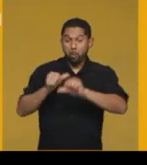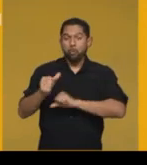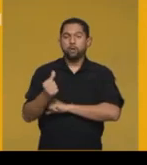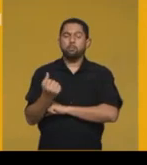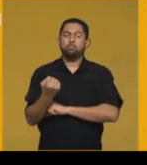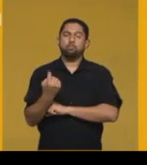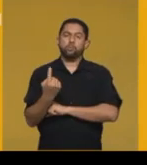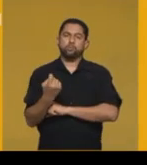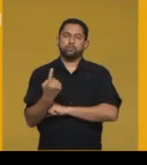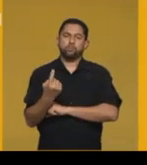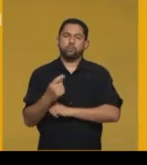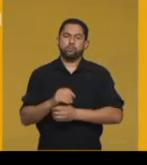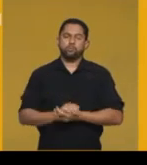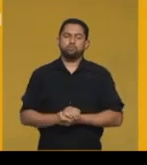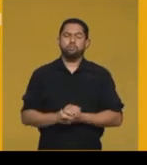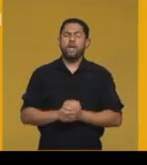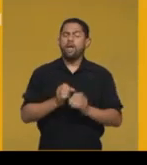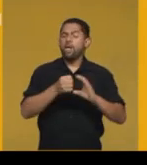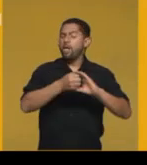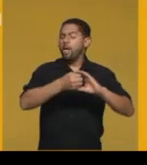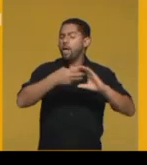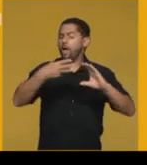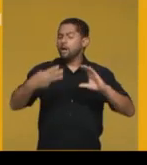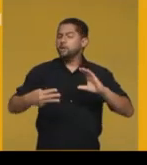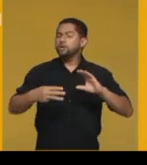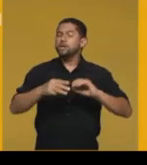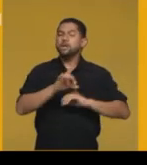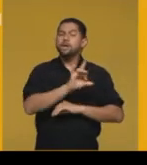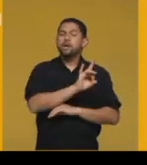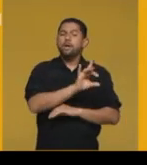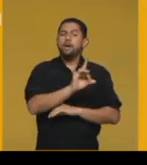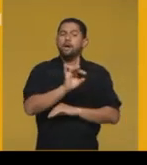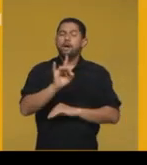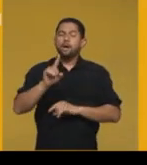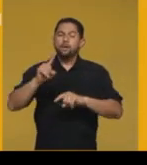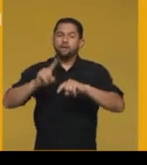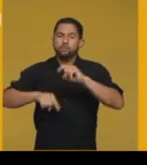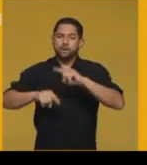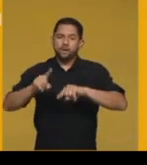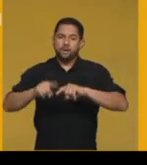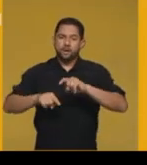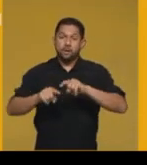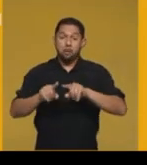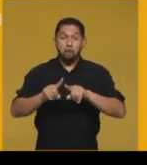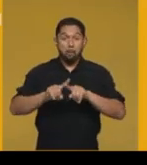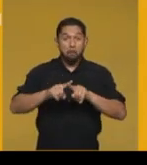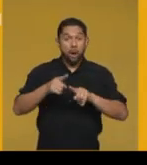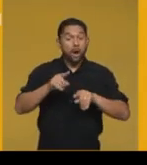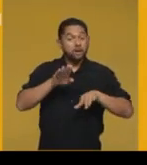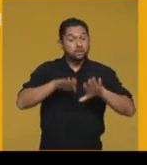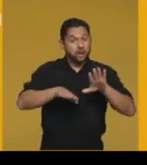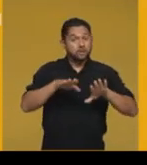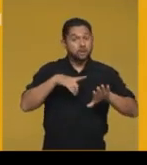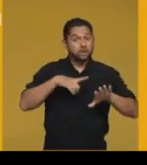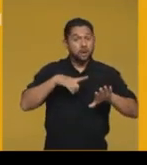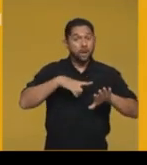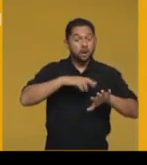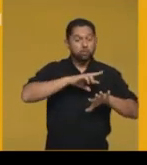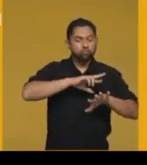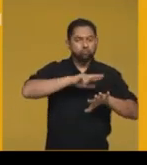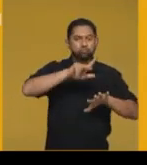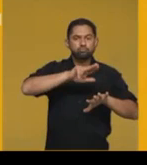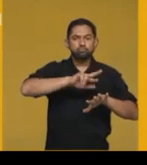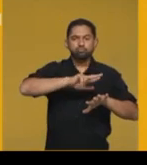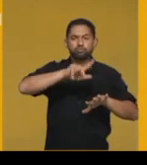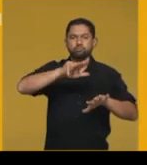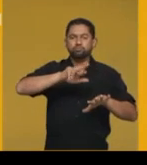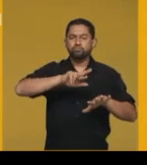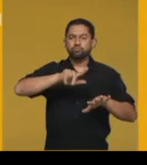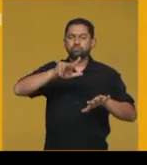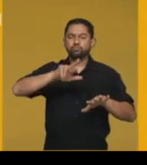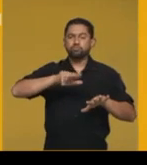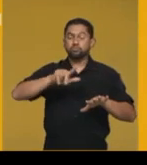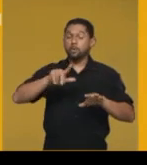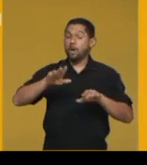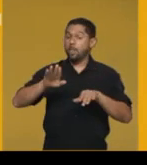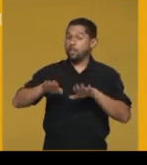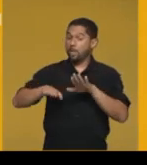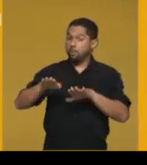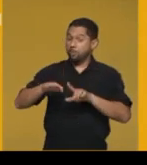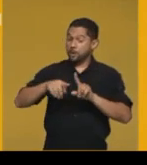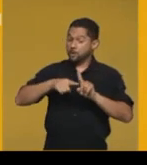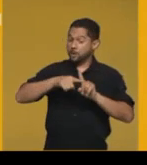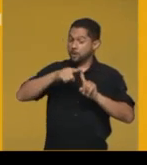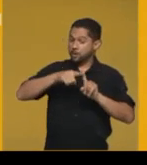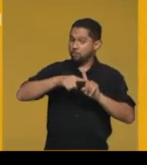é característica de cada material. Porém, ela pode sofrer variações de acordo com a sua temperatura